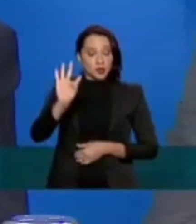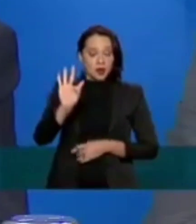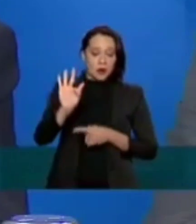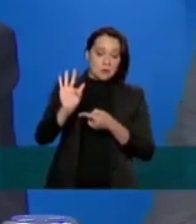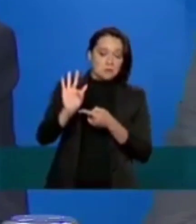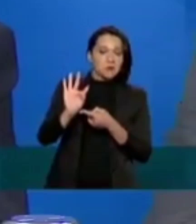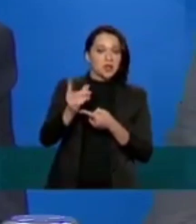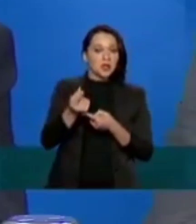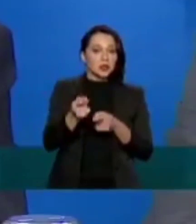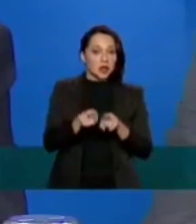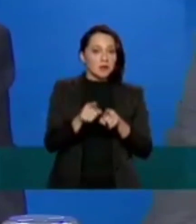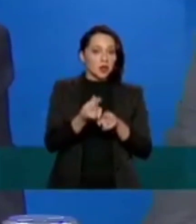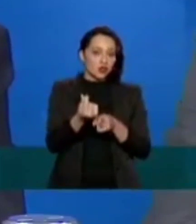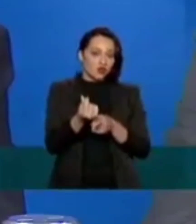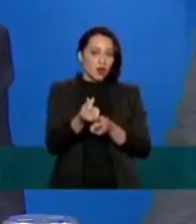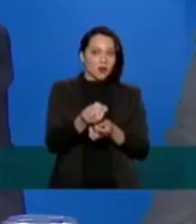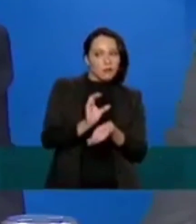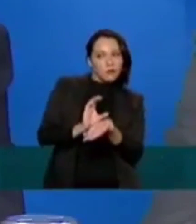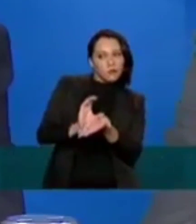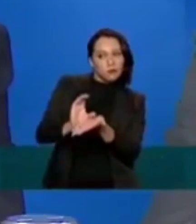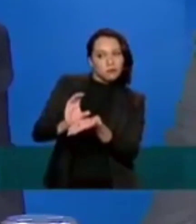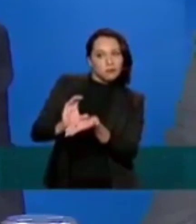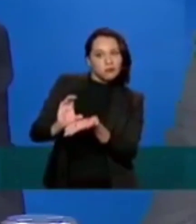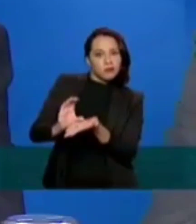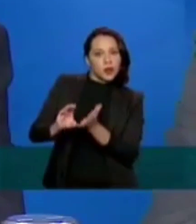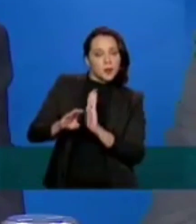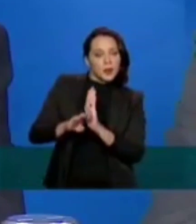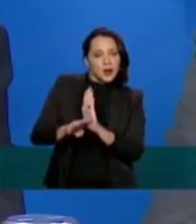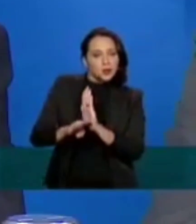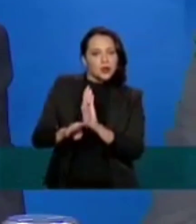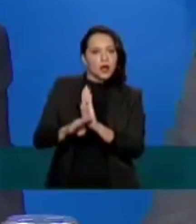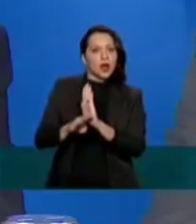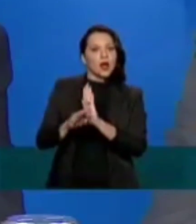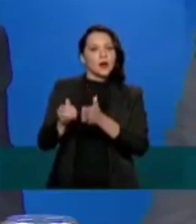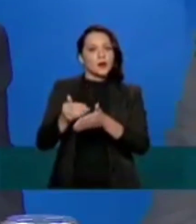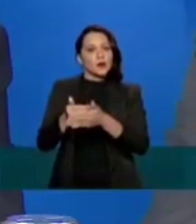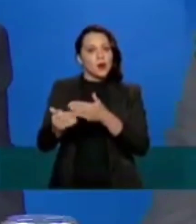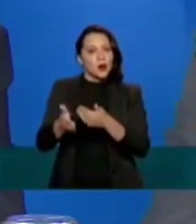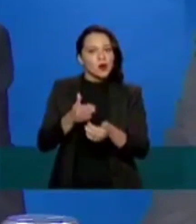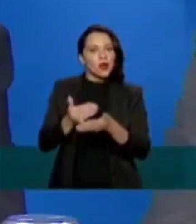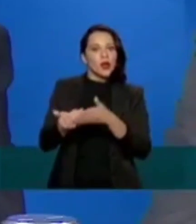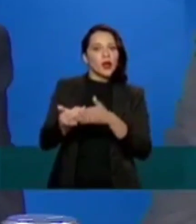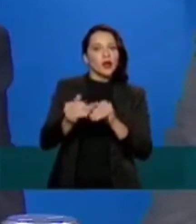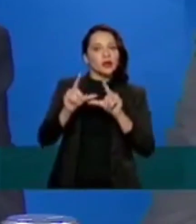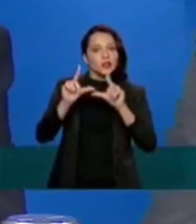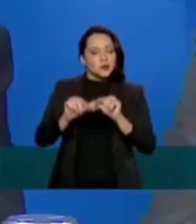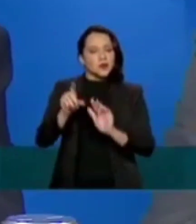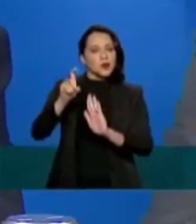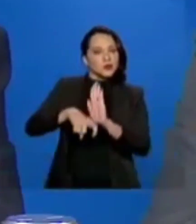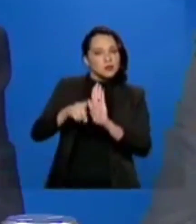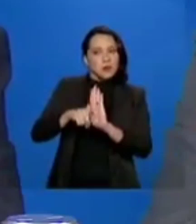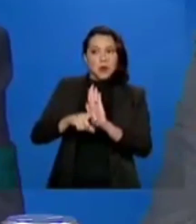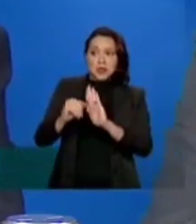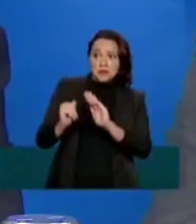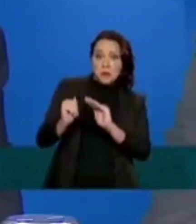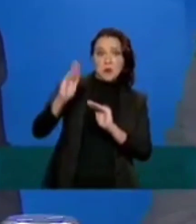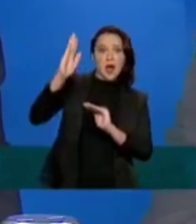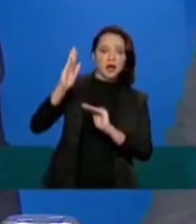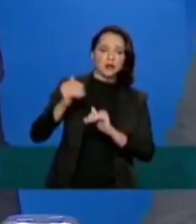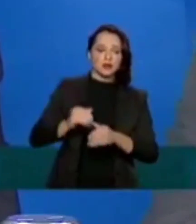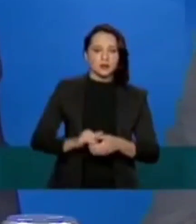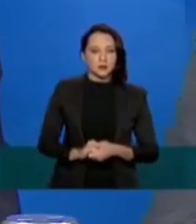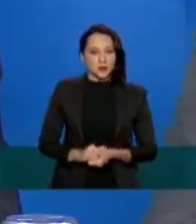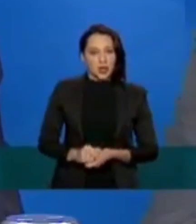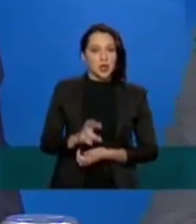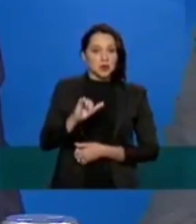lado, transferindo recursos para qualquer redução de impostos que vá além disso.